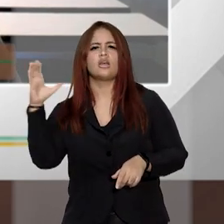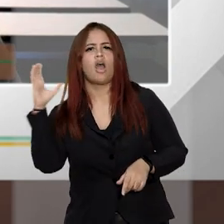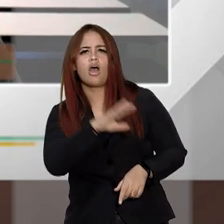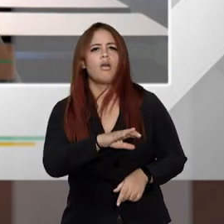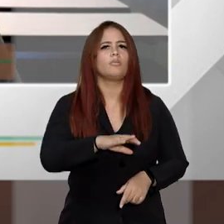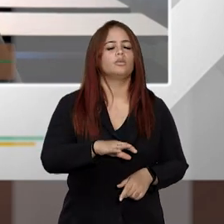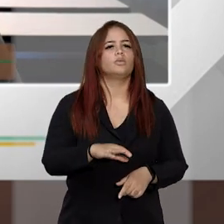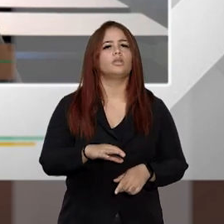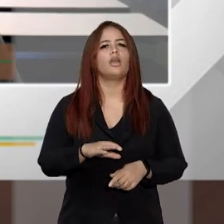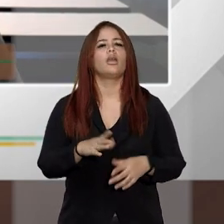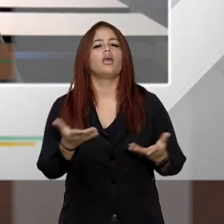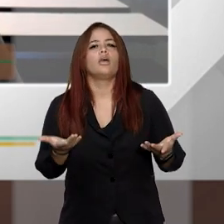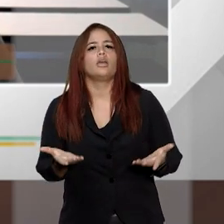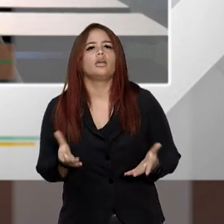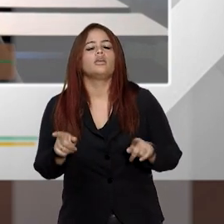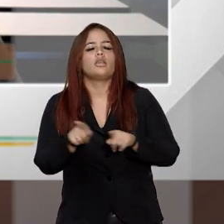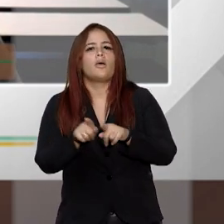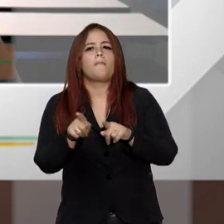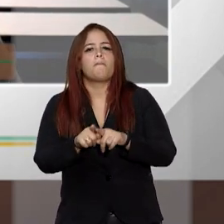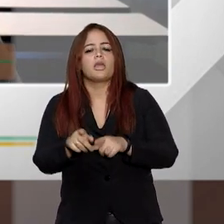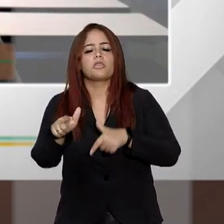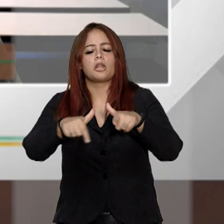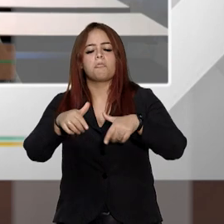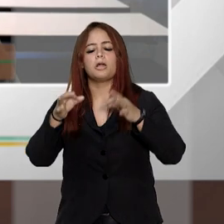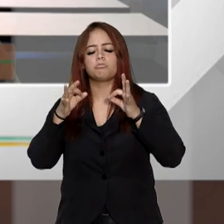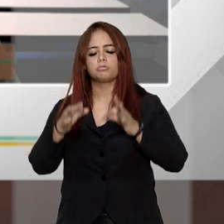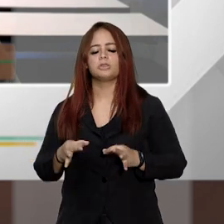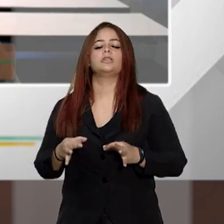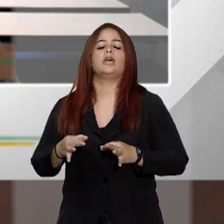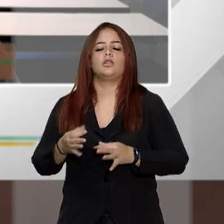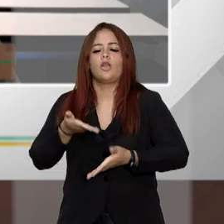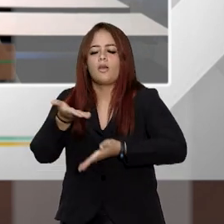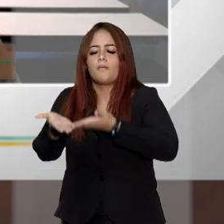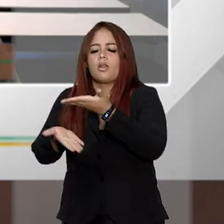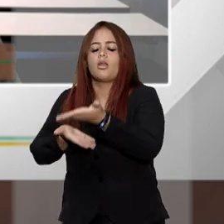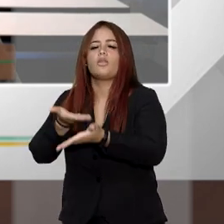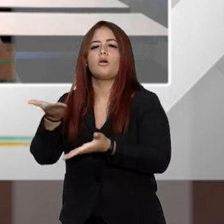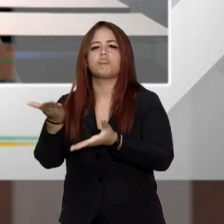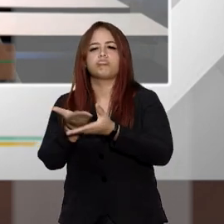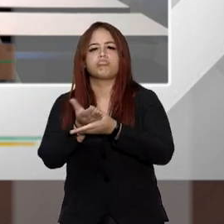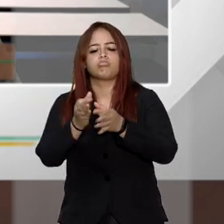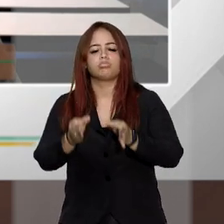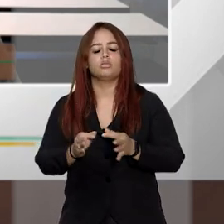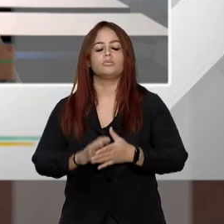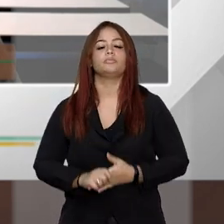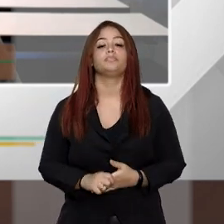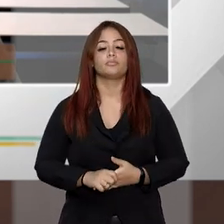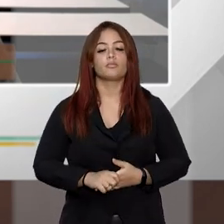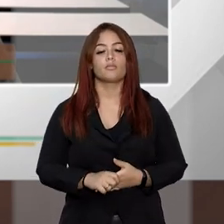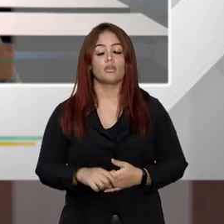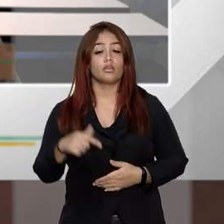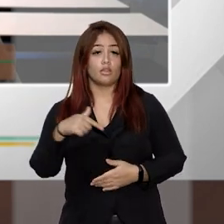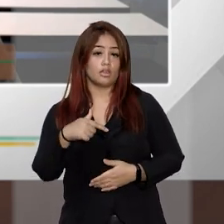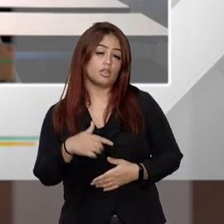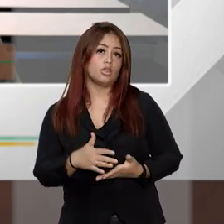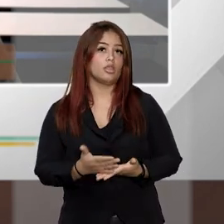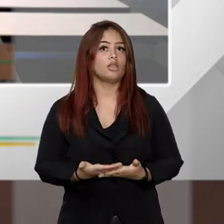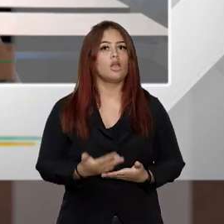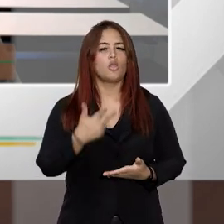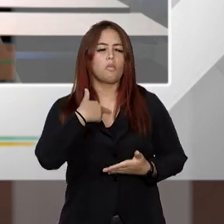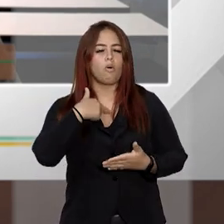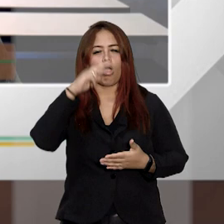na rápida e eficiente prestação da tutela jurisdicional. E aqui a gente não pode